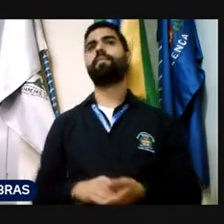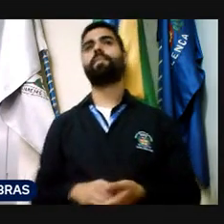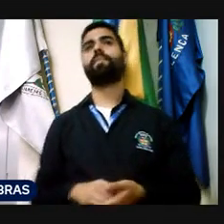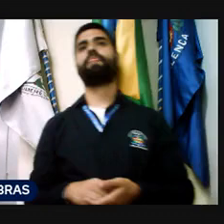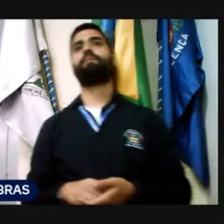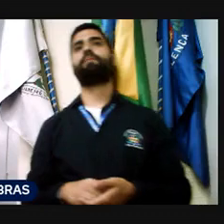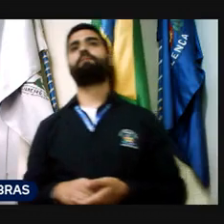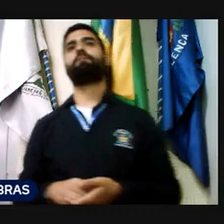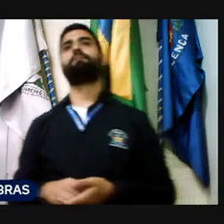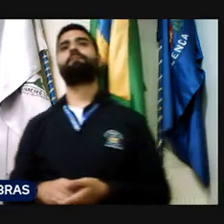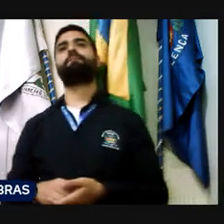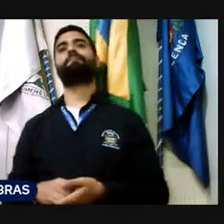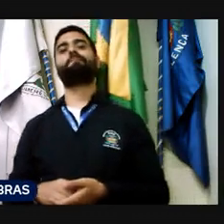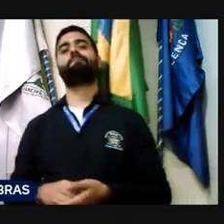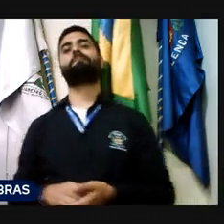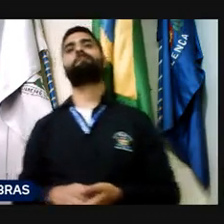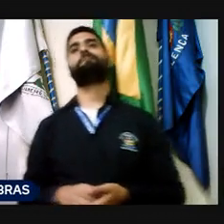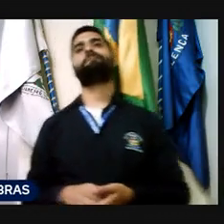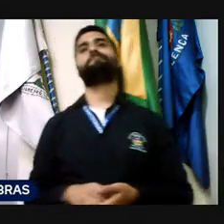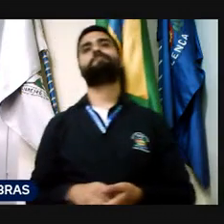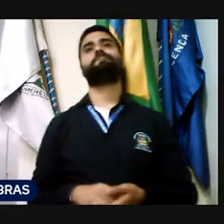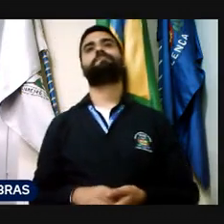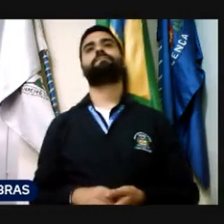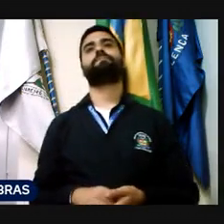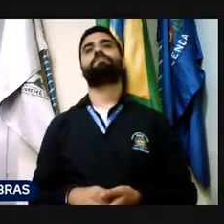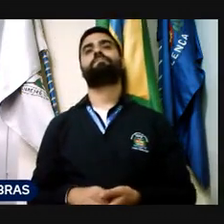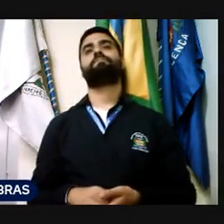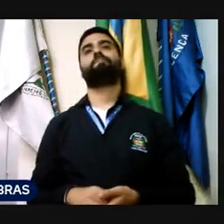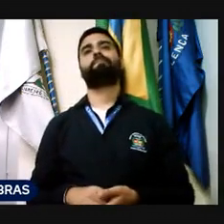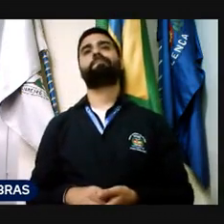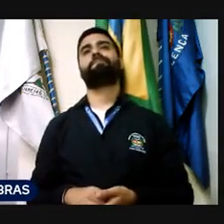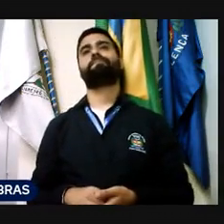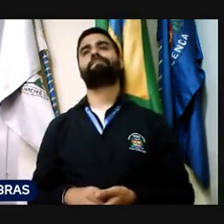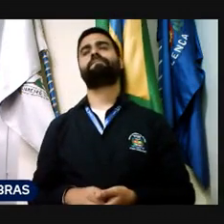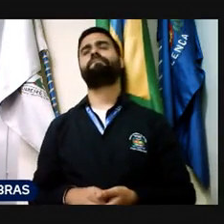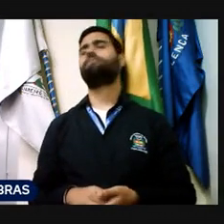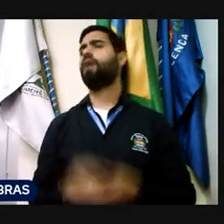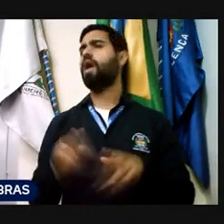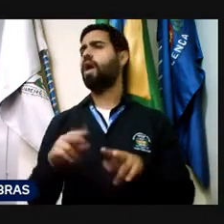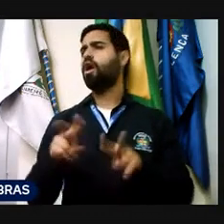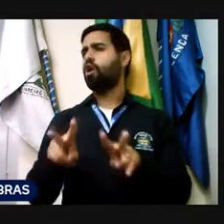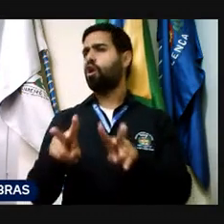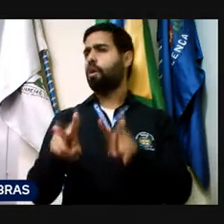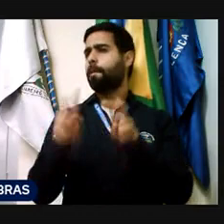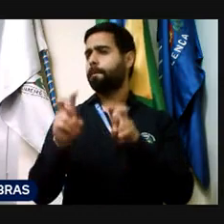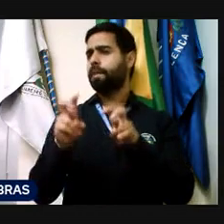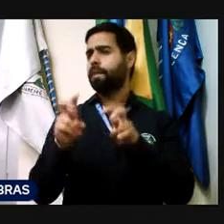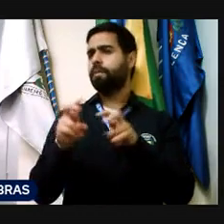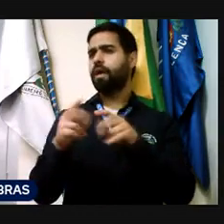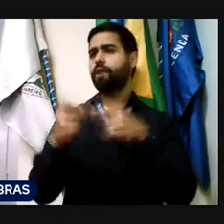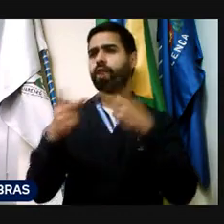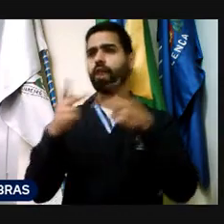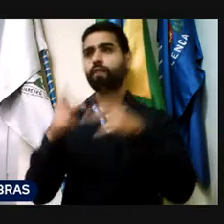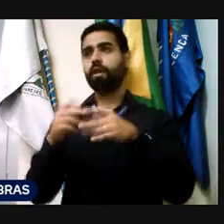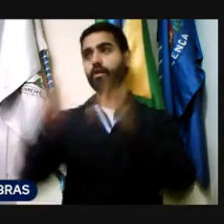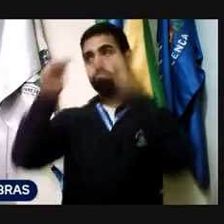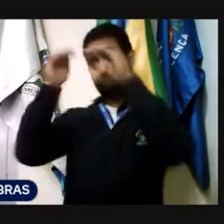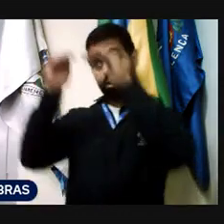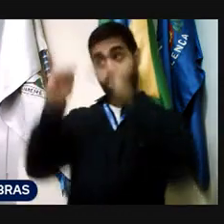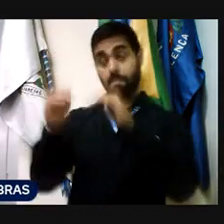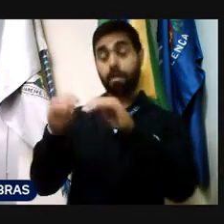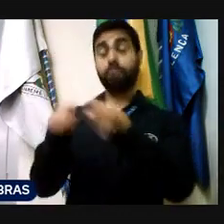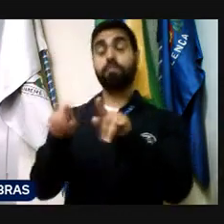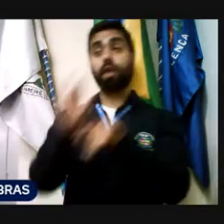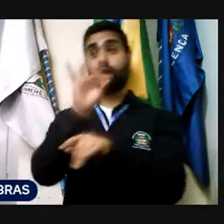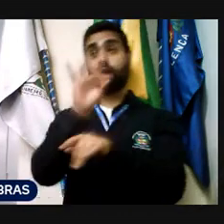finalizar, senhor presidente, eu ouvi atentamente aqui todas as falas respeito todos que comentaram aqui, que